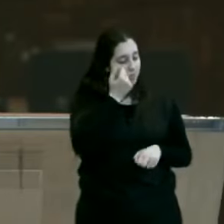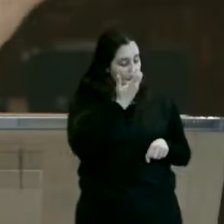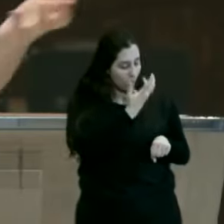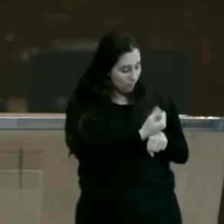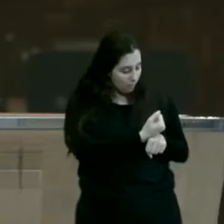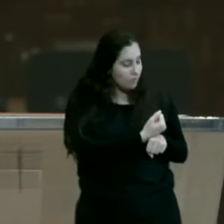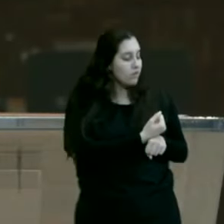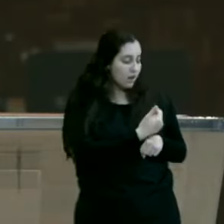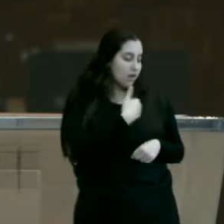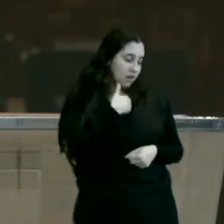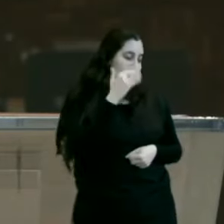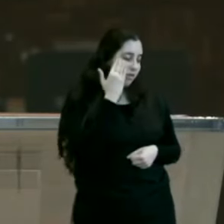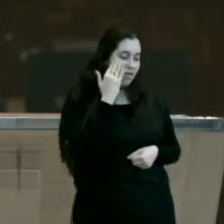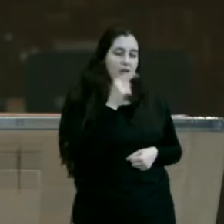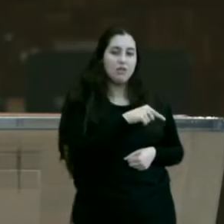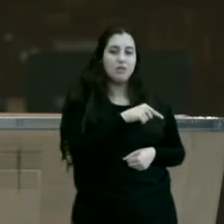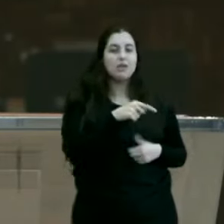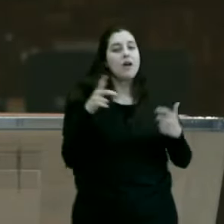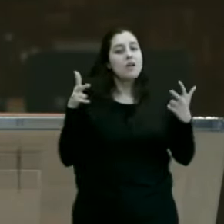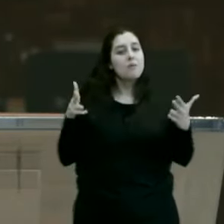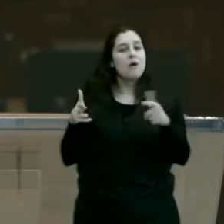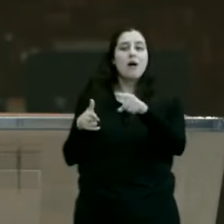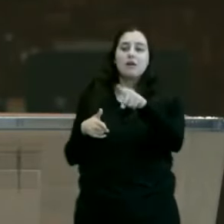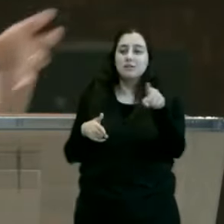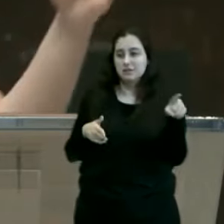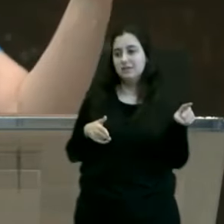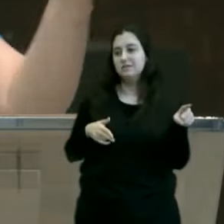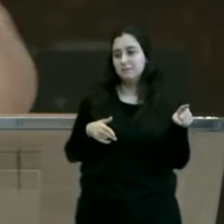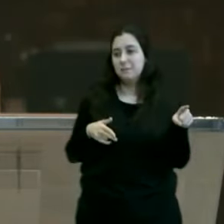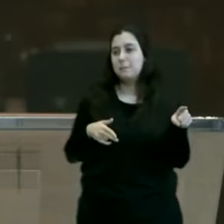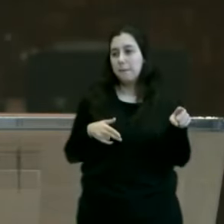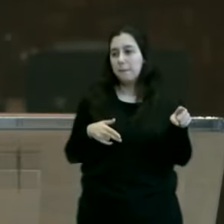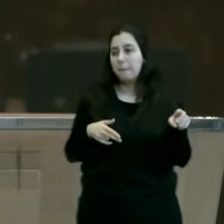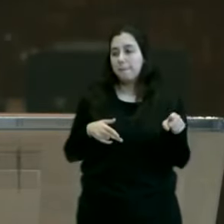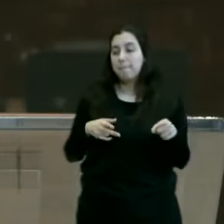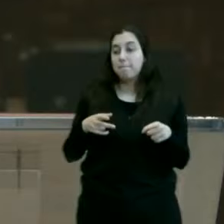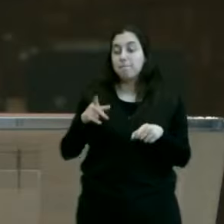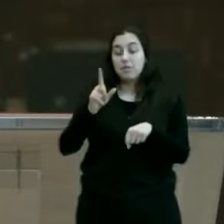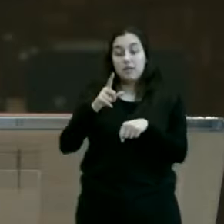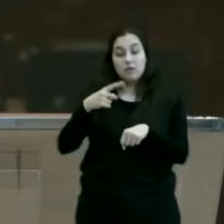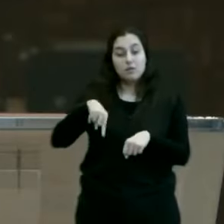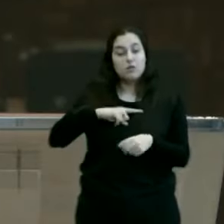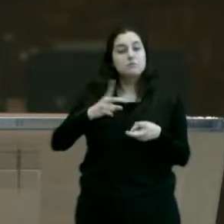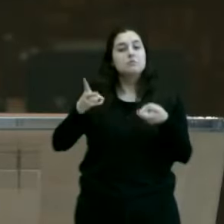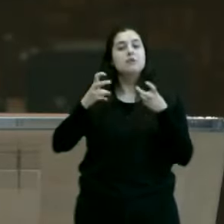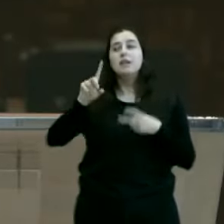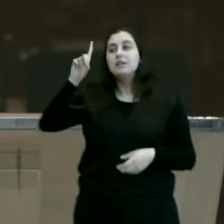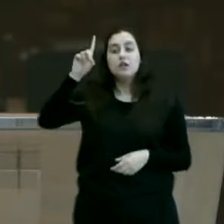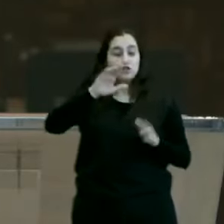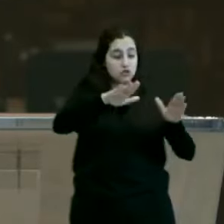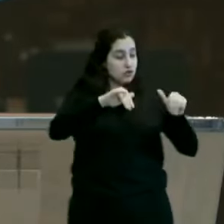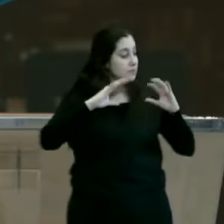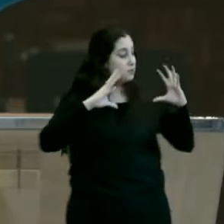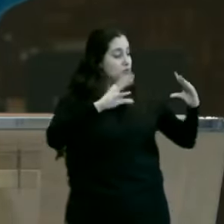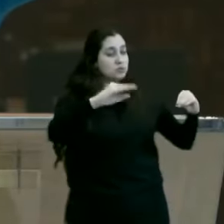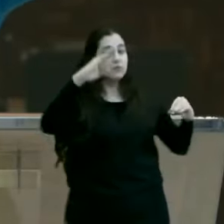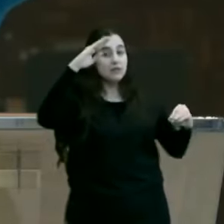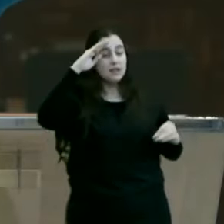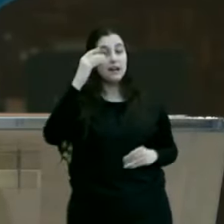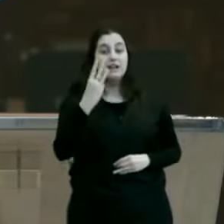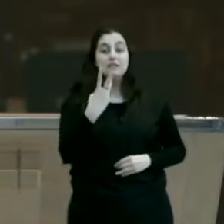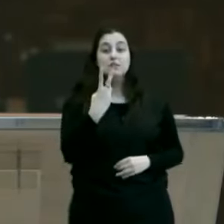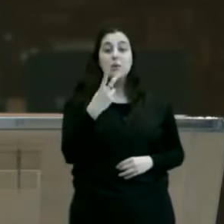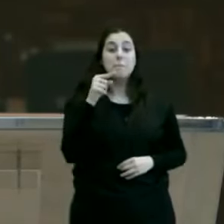e o Senhor entende isso. E nós vemos que quando ele comissiona todo o exército, 32 mil homens